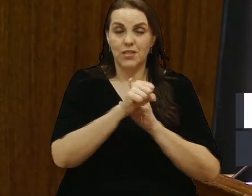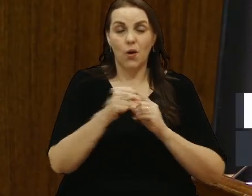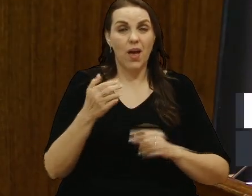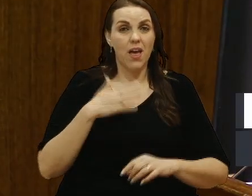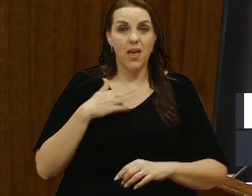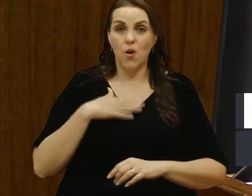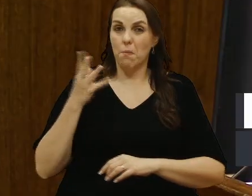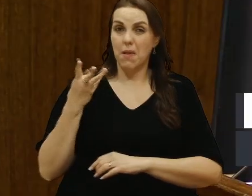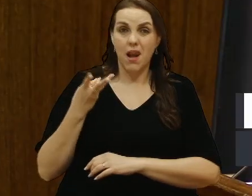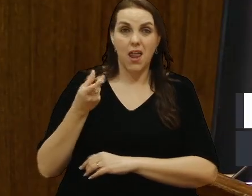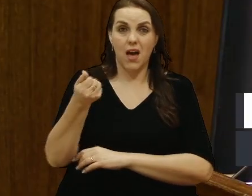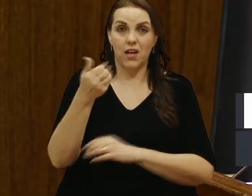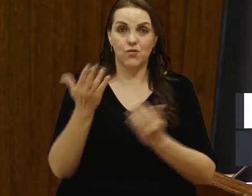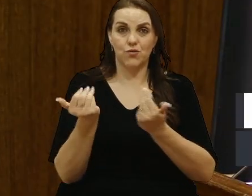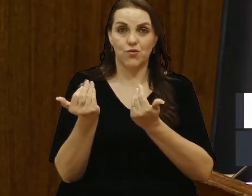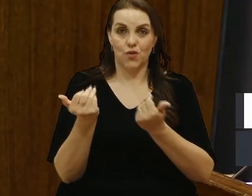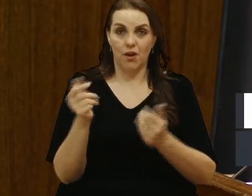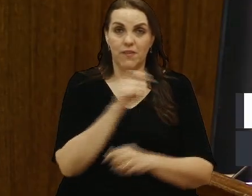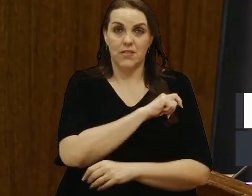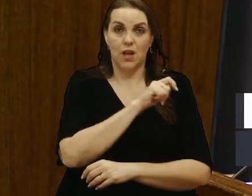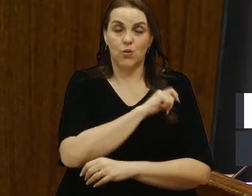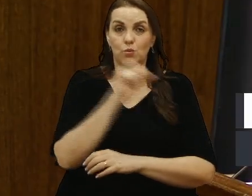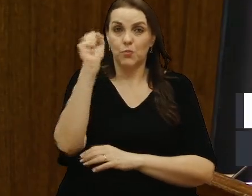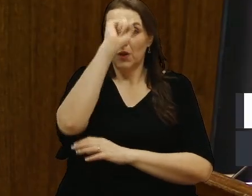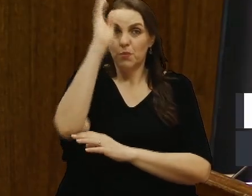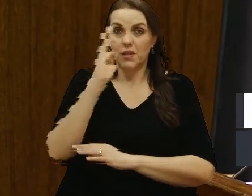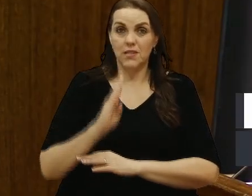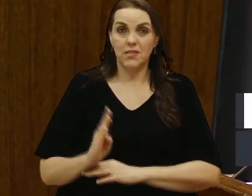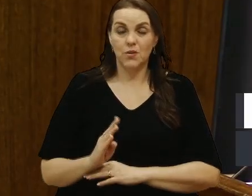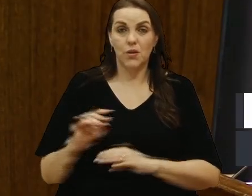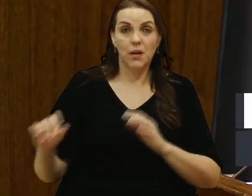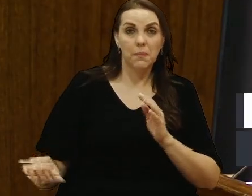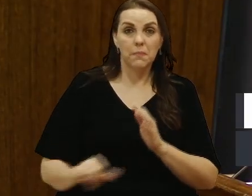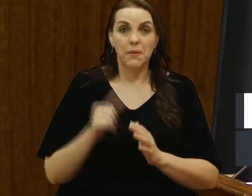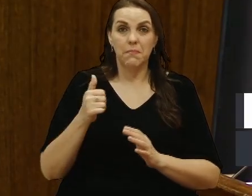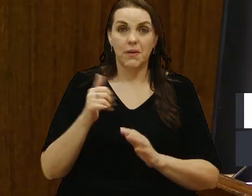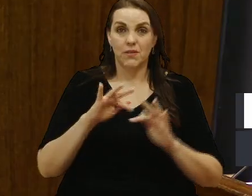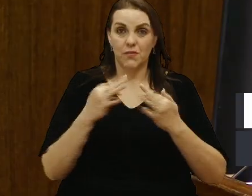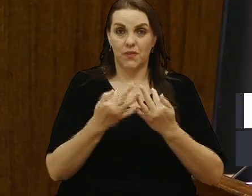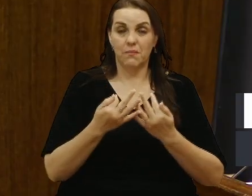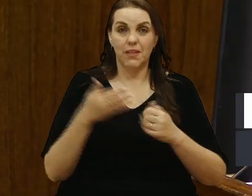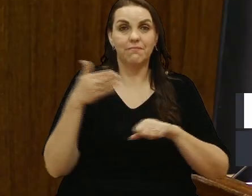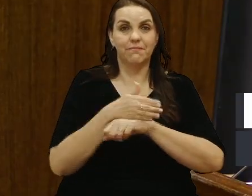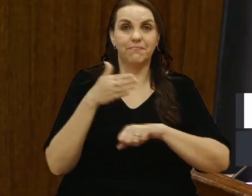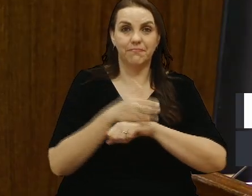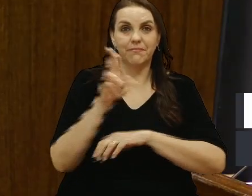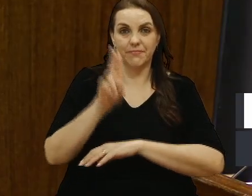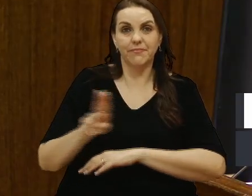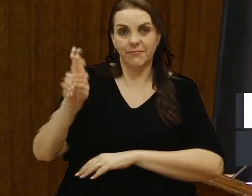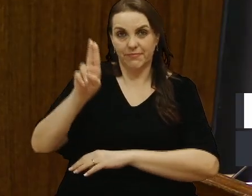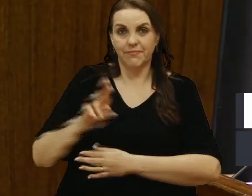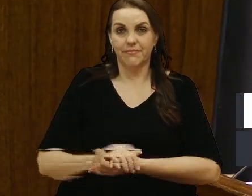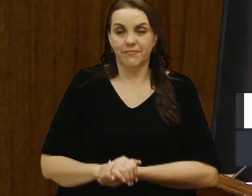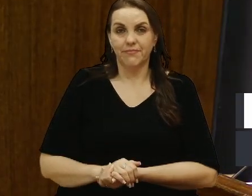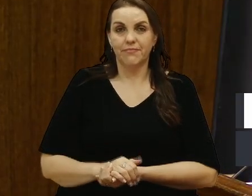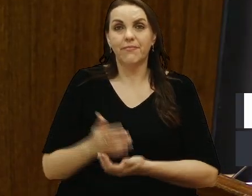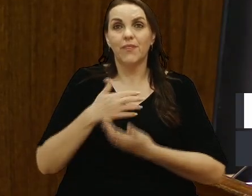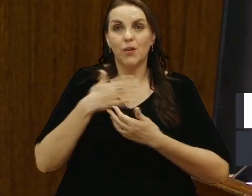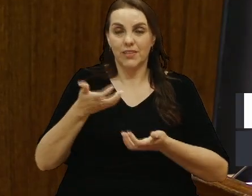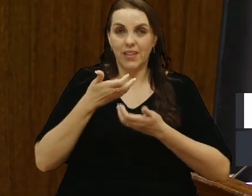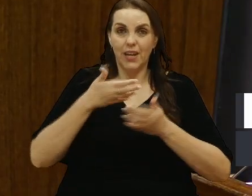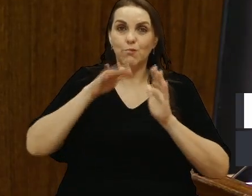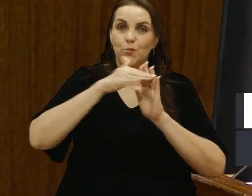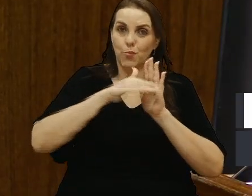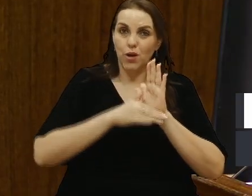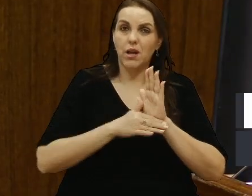milhares de jovens, né, de estudantes pelo Brasil, que fomos os primeiros da nossa família a acessar a universidade. Então, nós queremos que esses programas